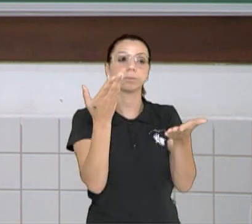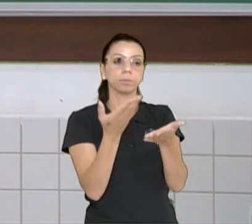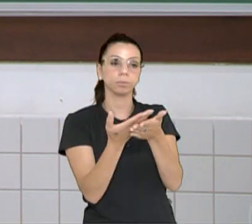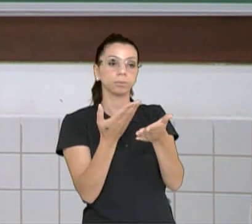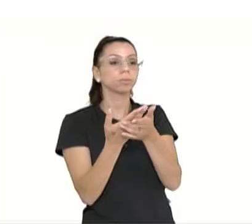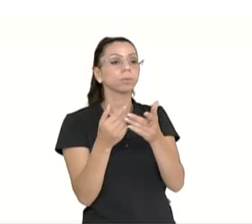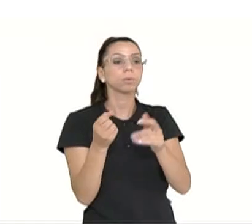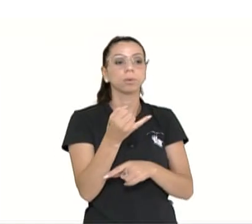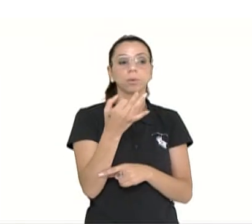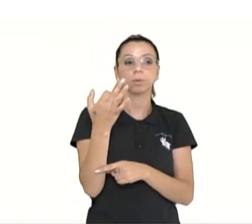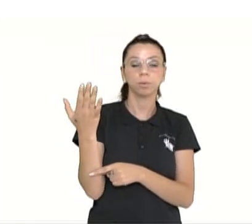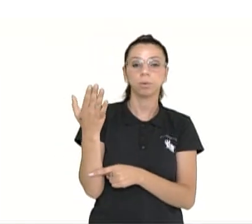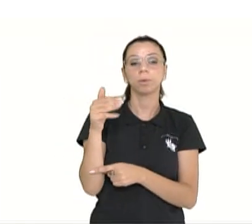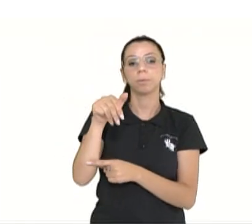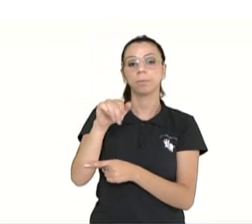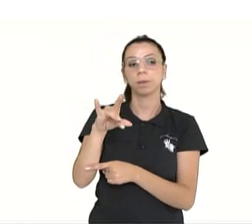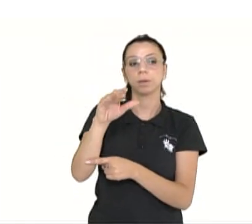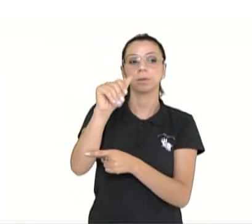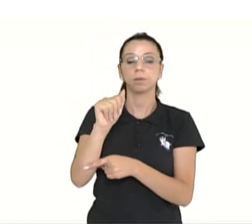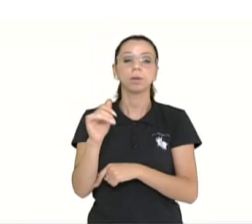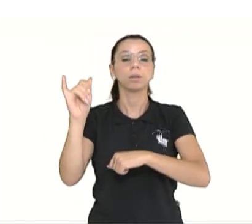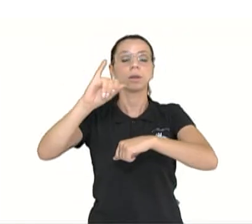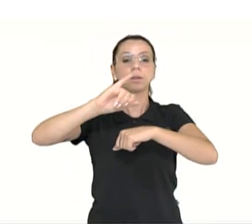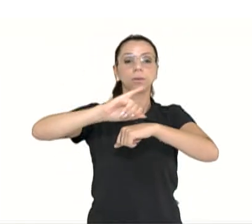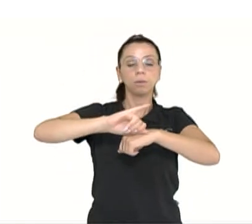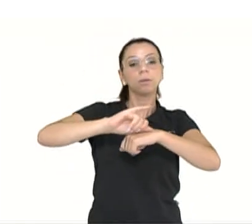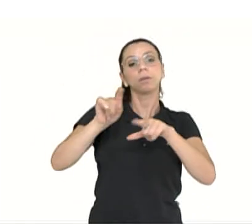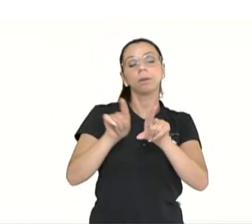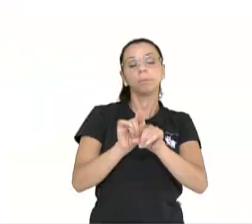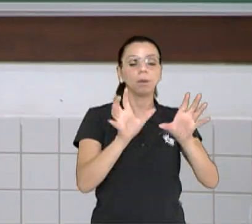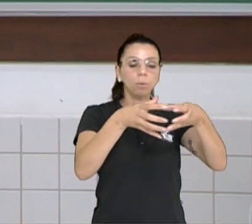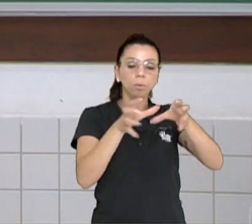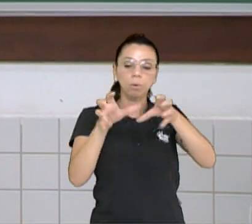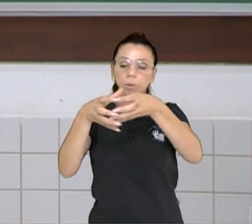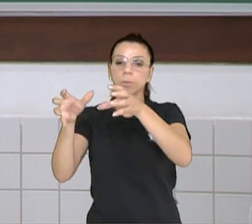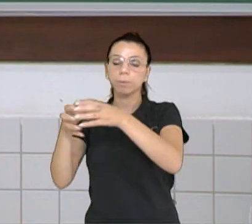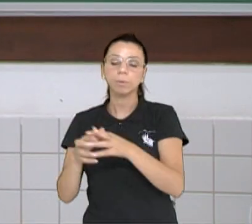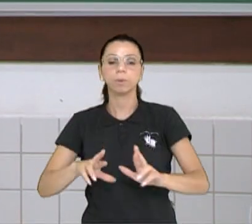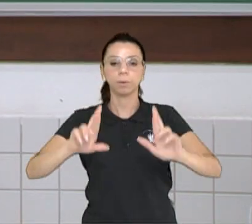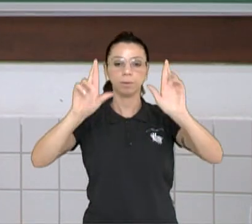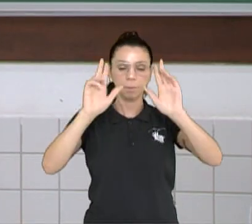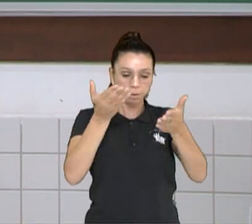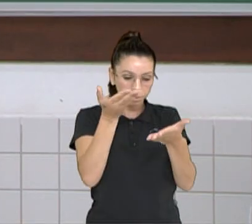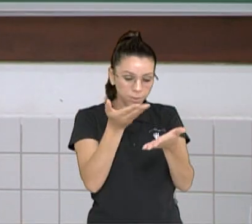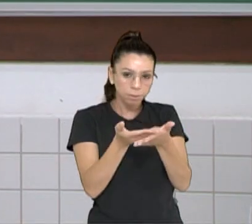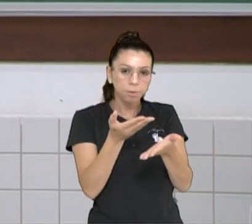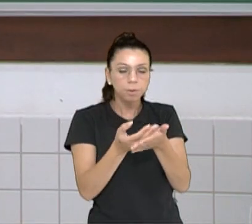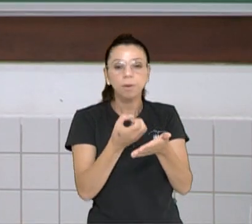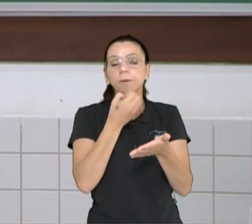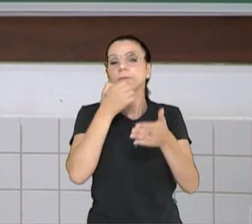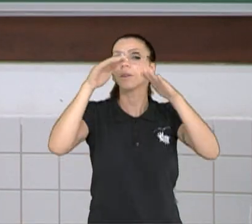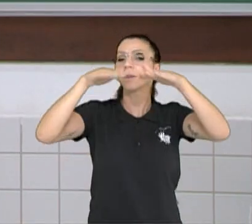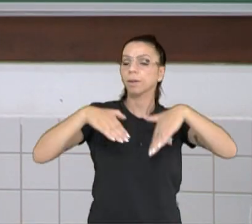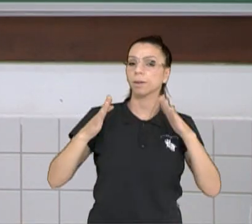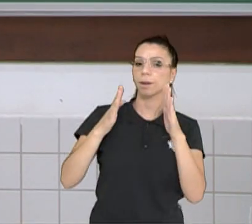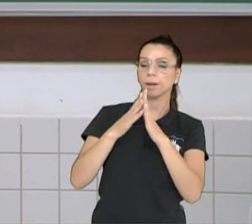com as medidas de tendência central, também de dados agrupados. Então, espero que vocês estudem bem, fiquem em